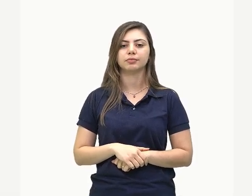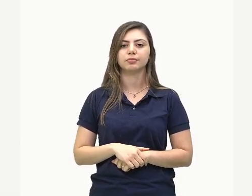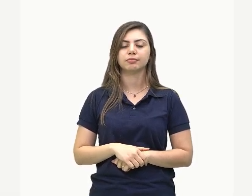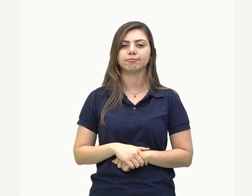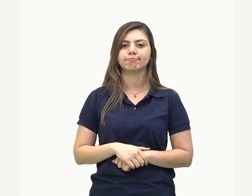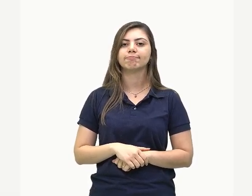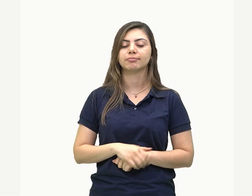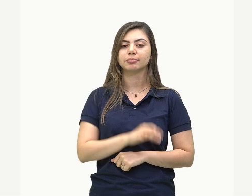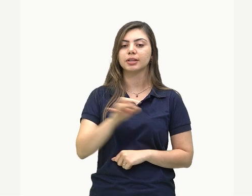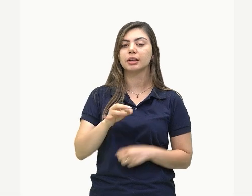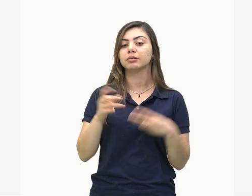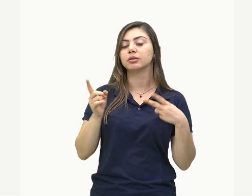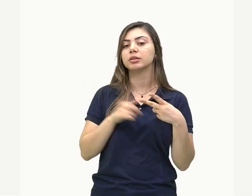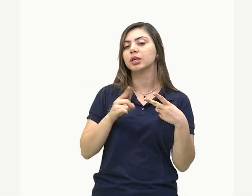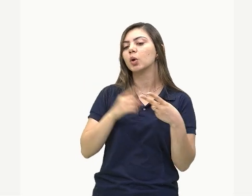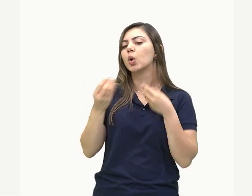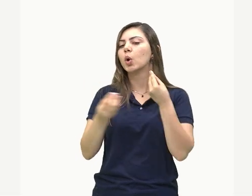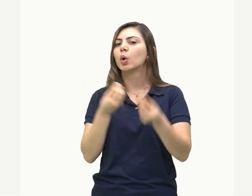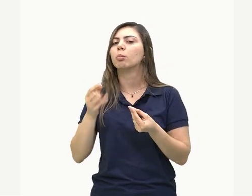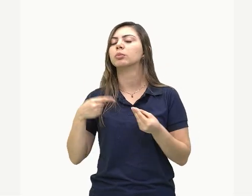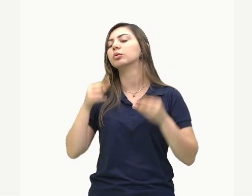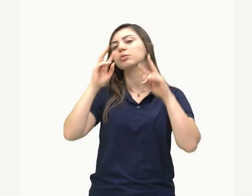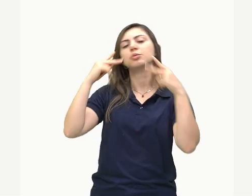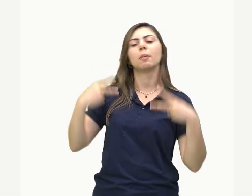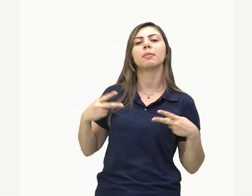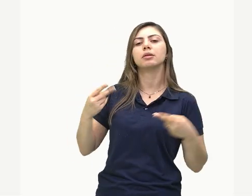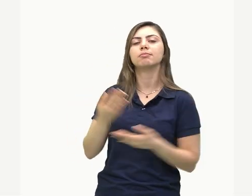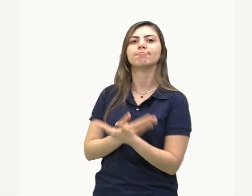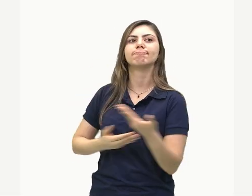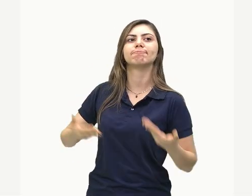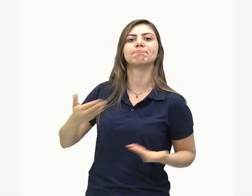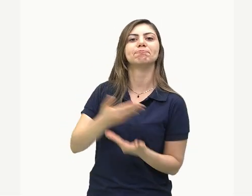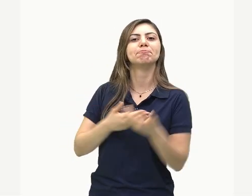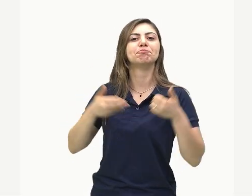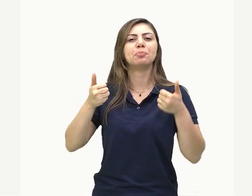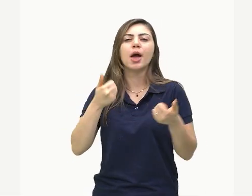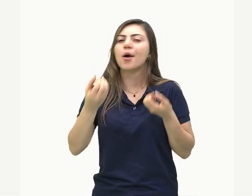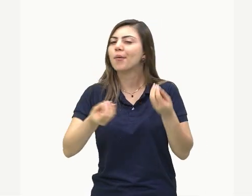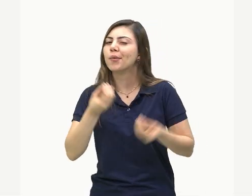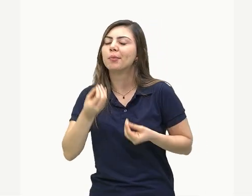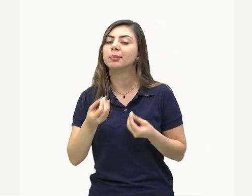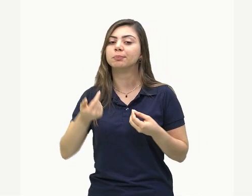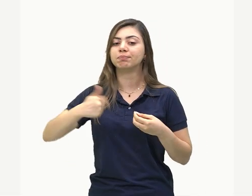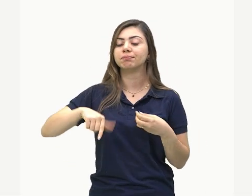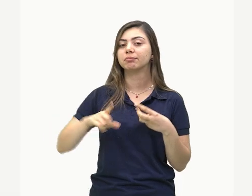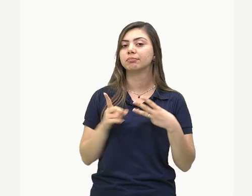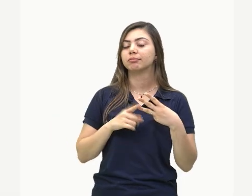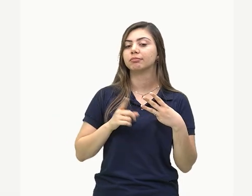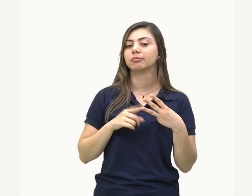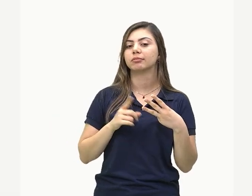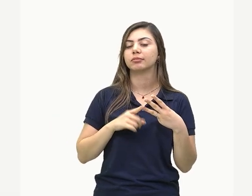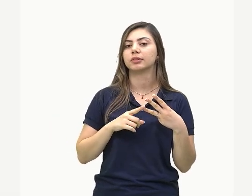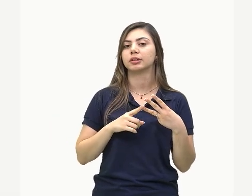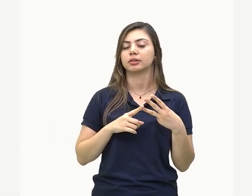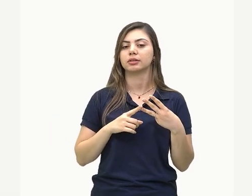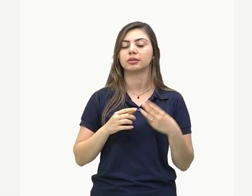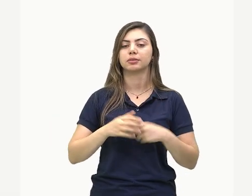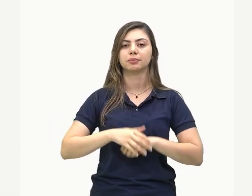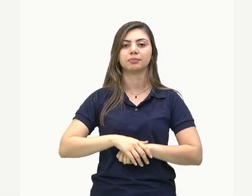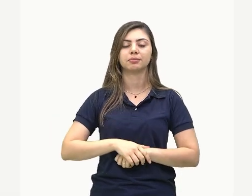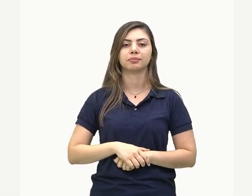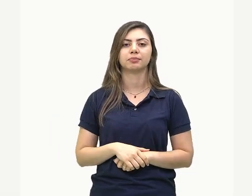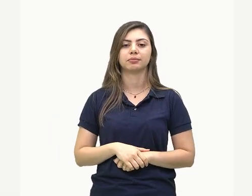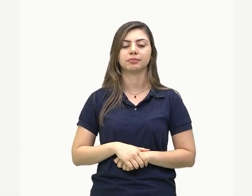convivência humana, como que essa convivência pode ser mais harmoniosa, e também ele